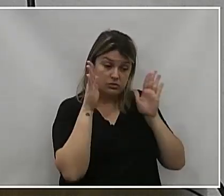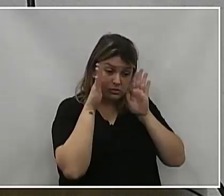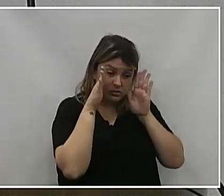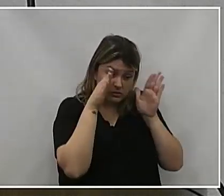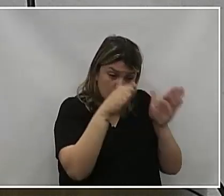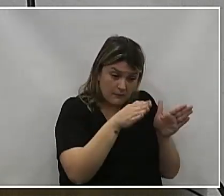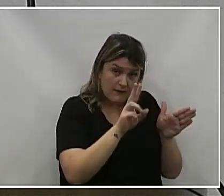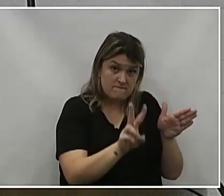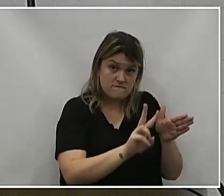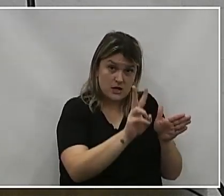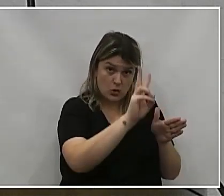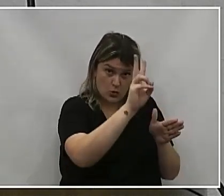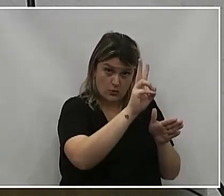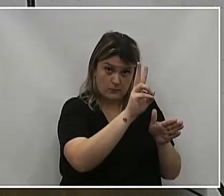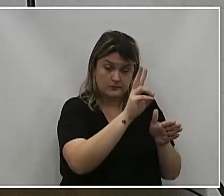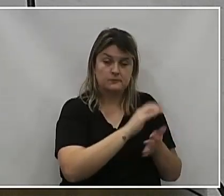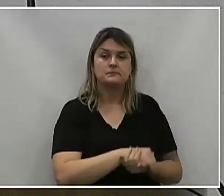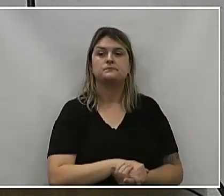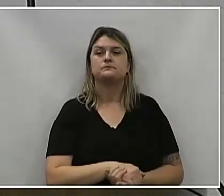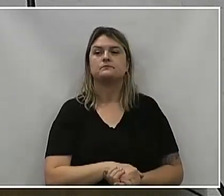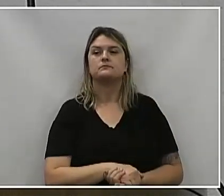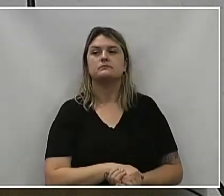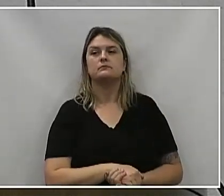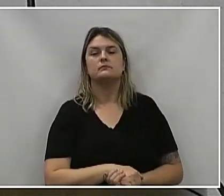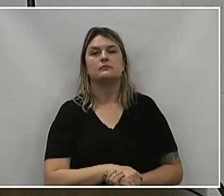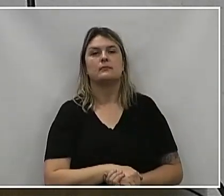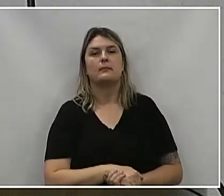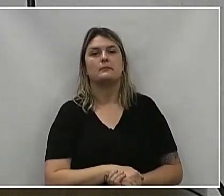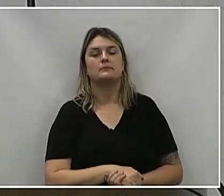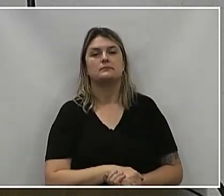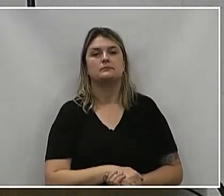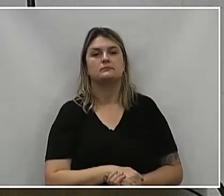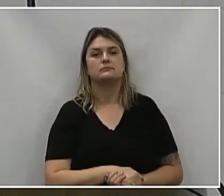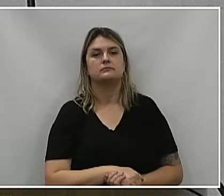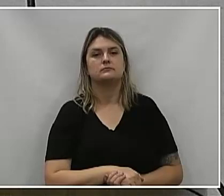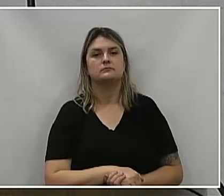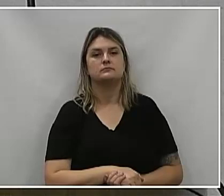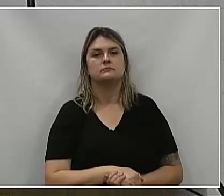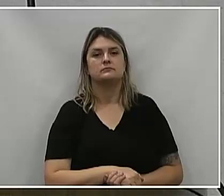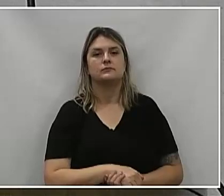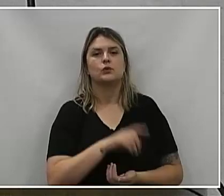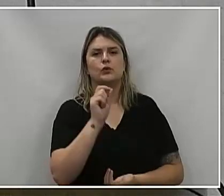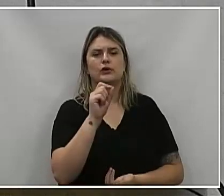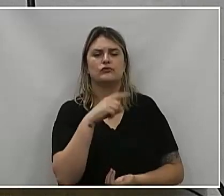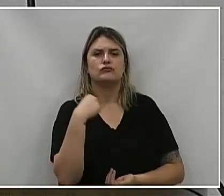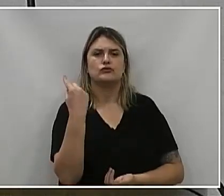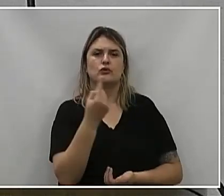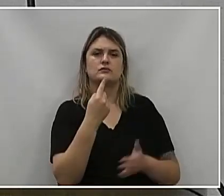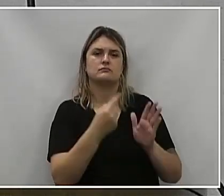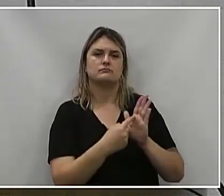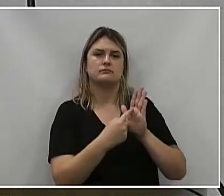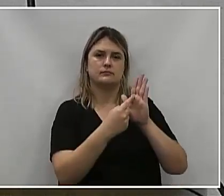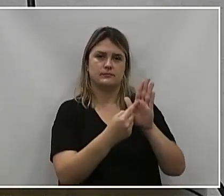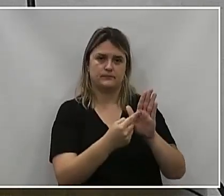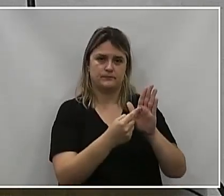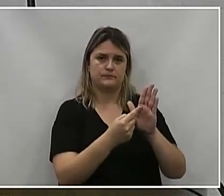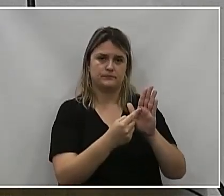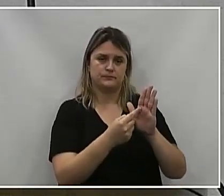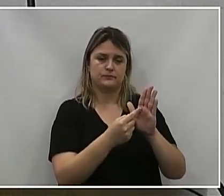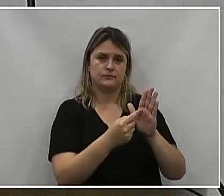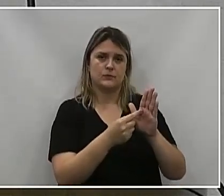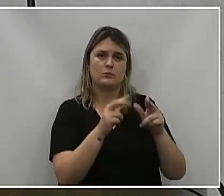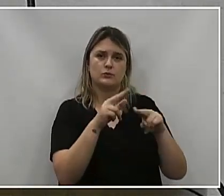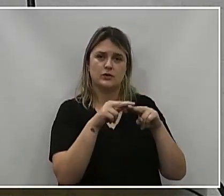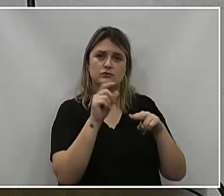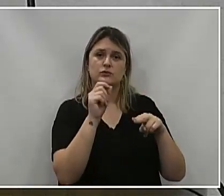é relevante aqui são os números, né? Em termos de valores, o que nós tínhamos a apresentar, em face daquilo que